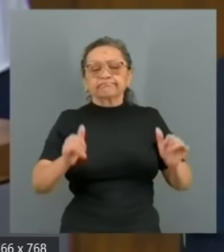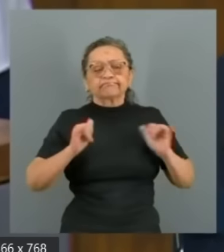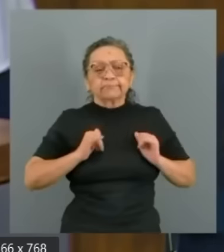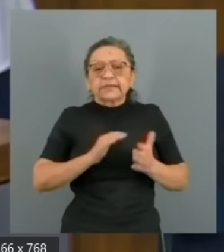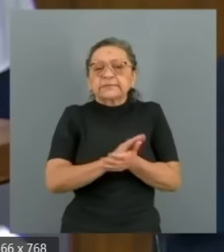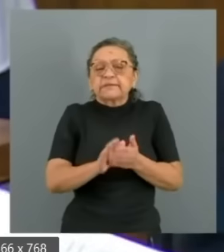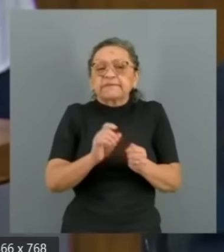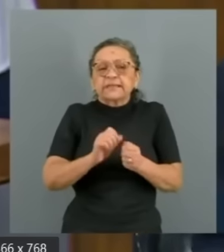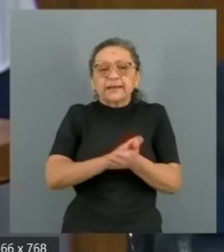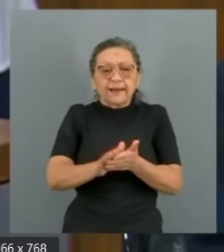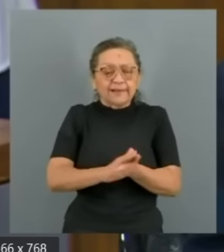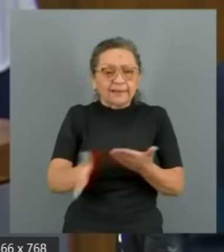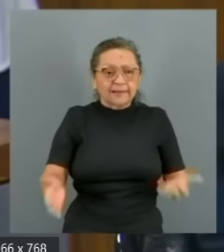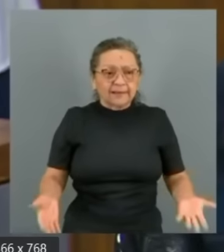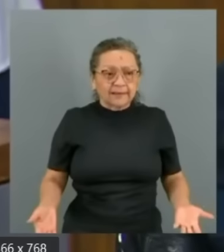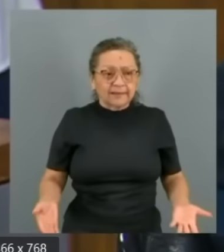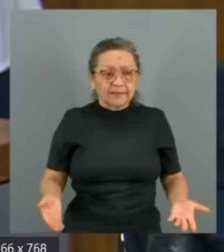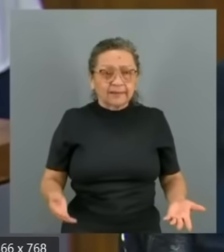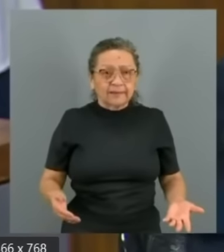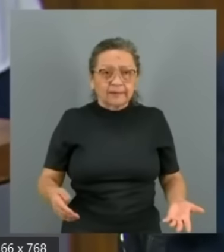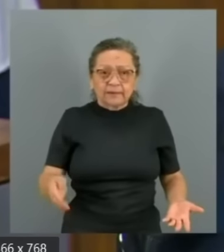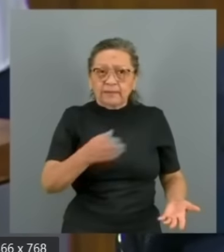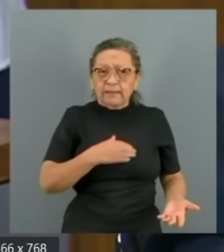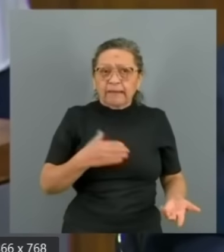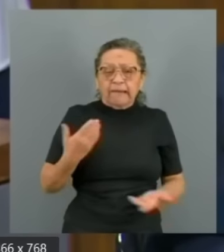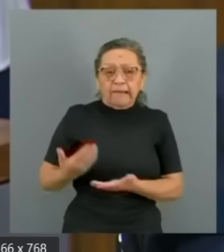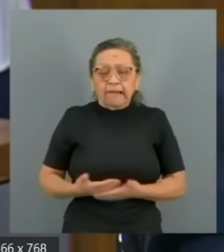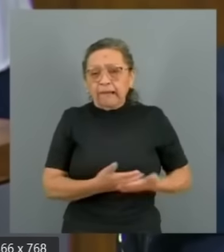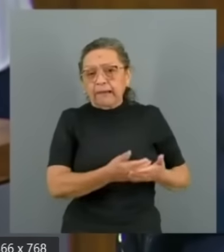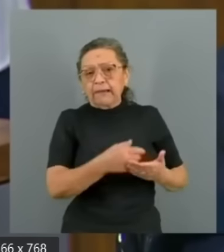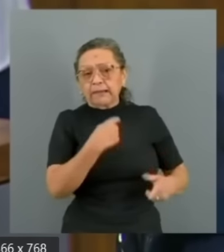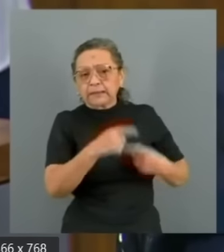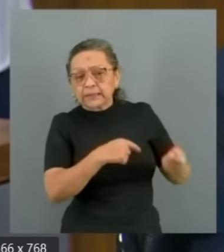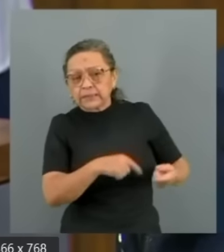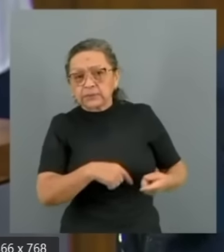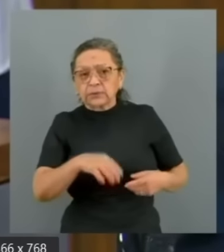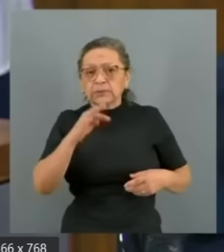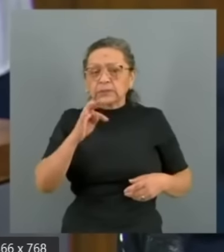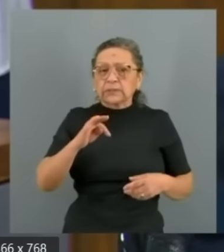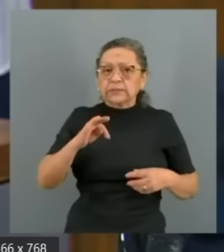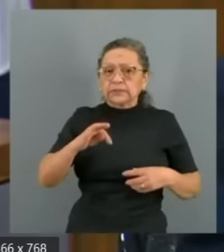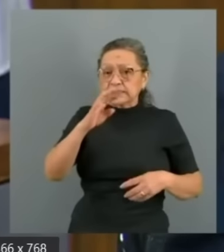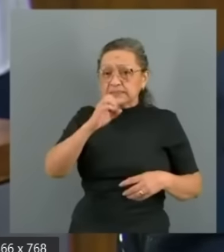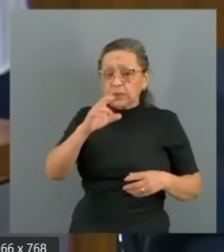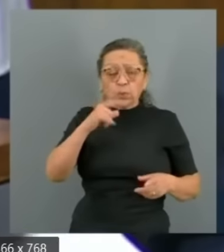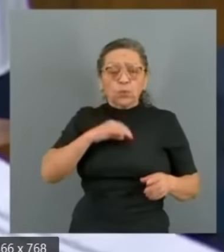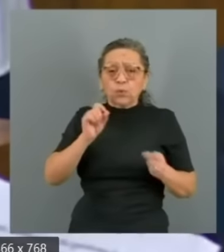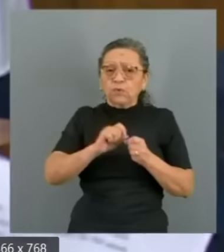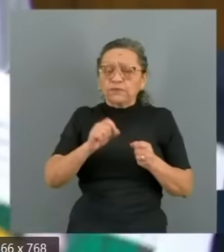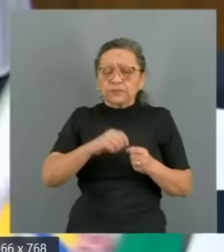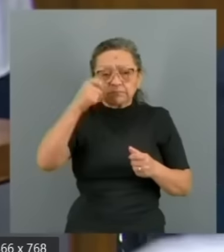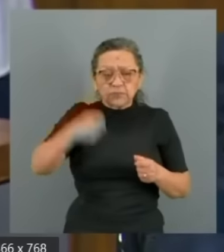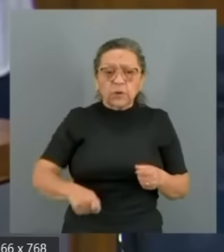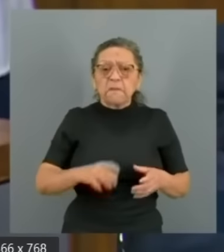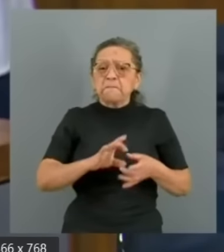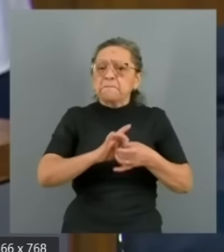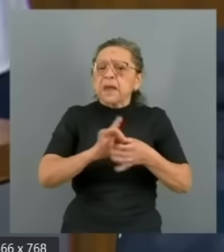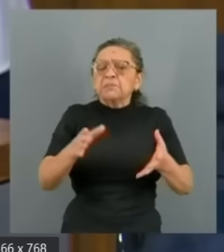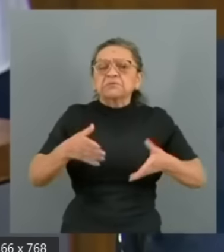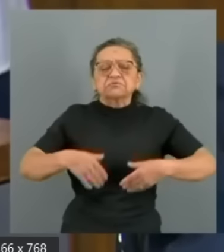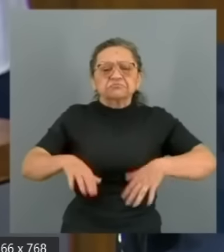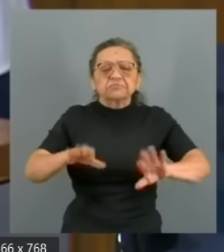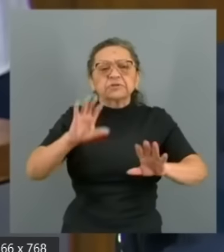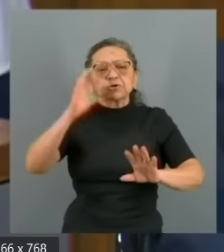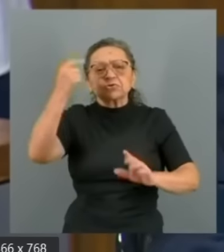ação efetiva, litigando no Tribunal de Contas da União, não tomando medidas efetivas, permitindo